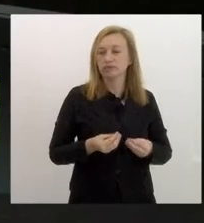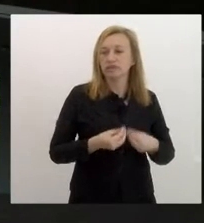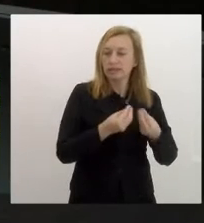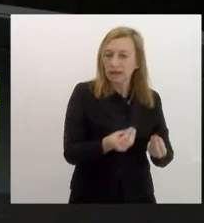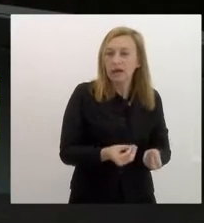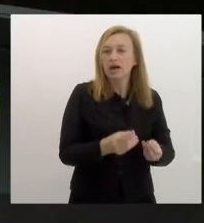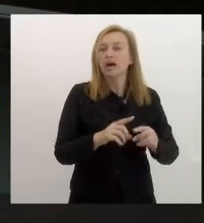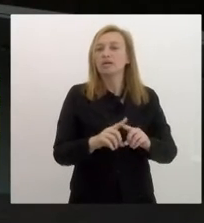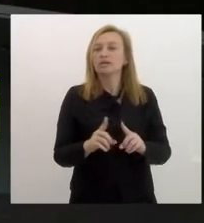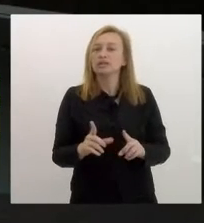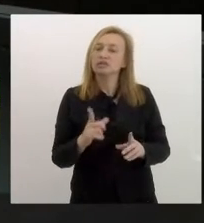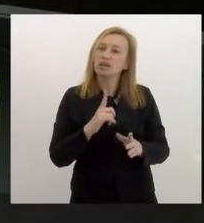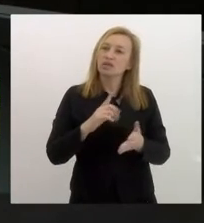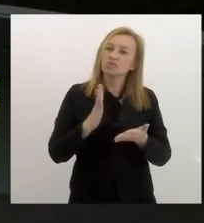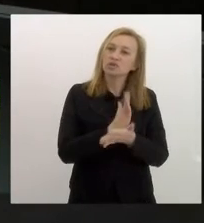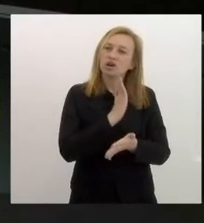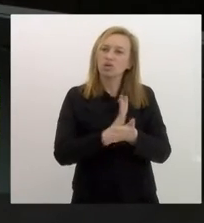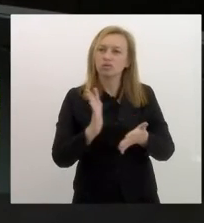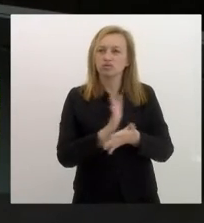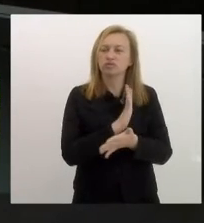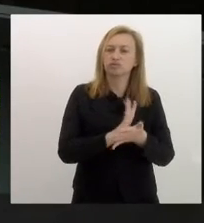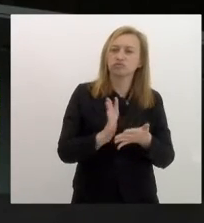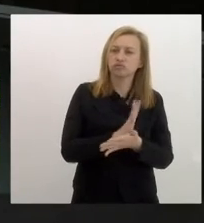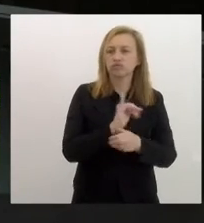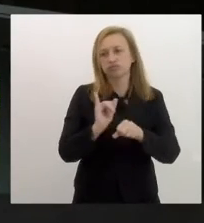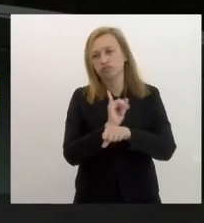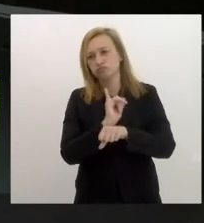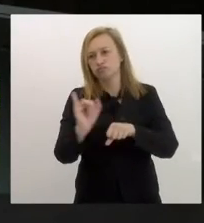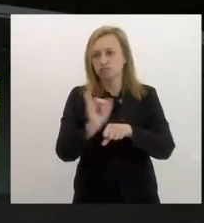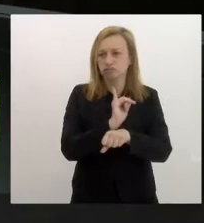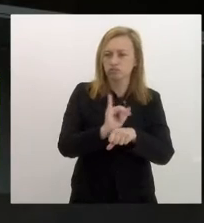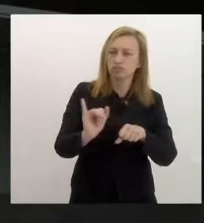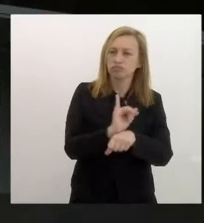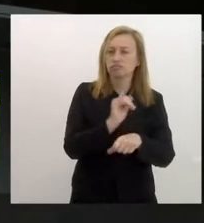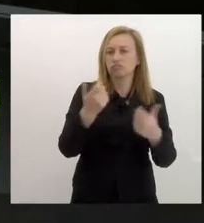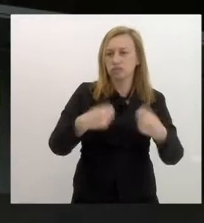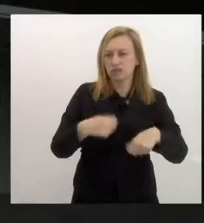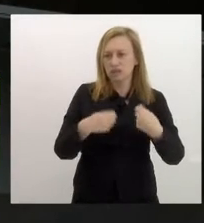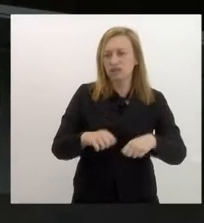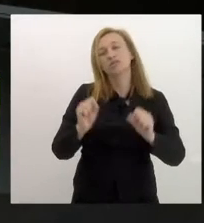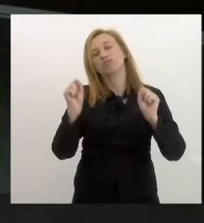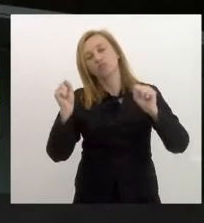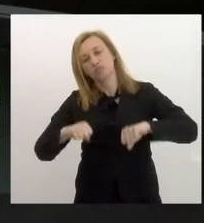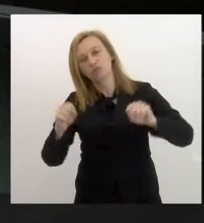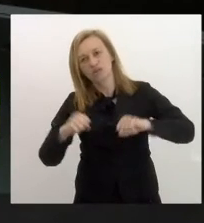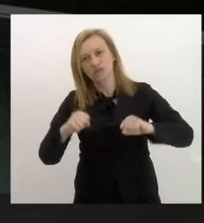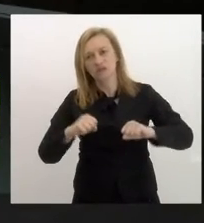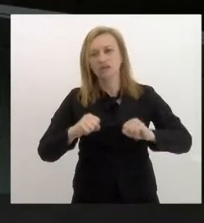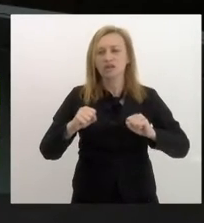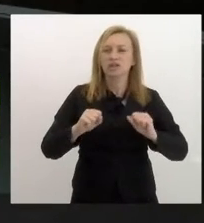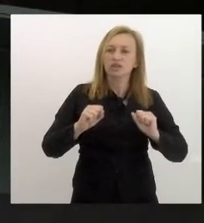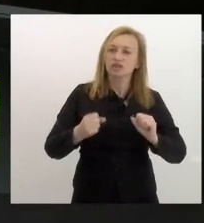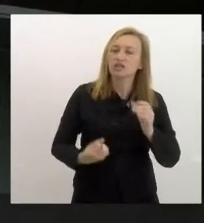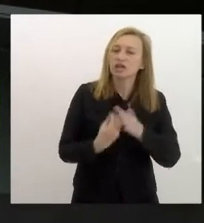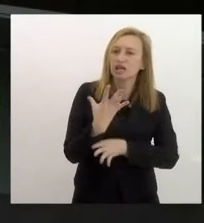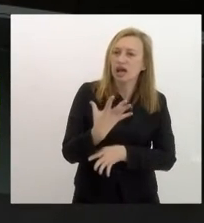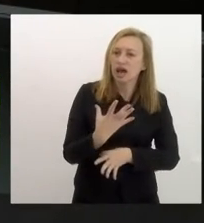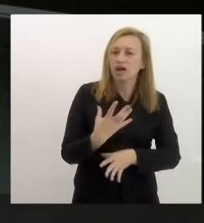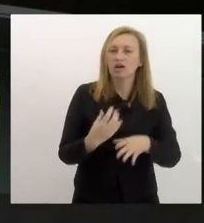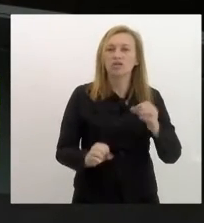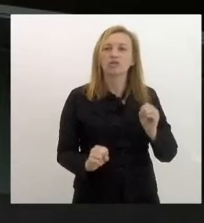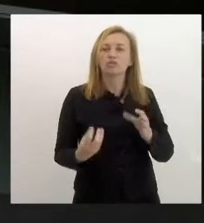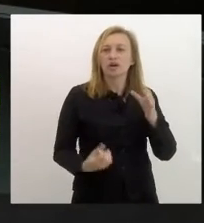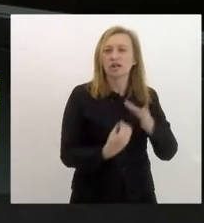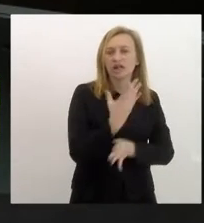tem algum alguns mecanismos algumas estruturas que nós entendemos que são possíveis de serem construídas com uma